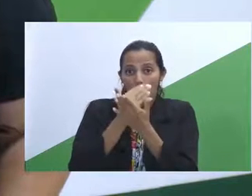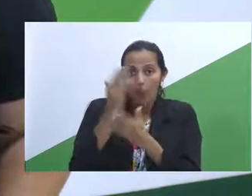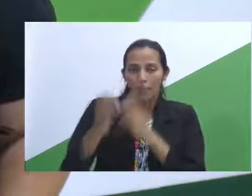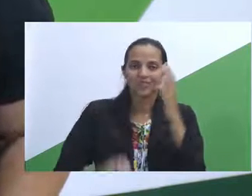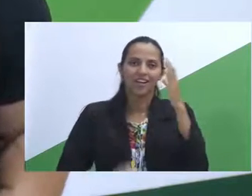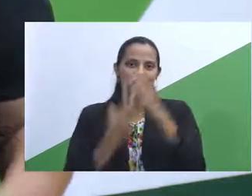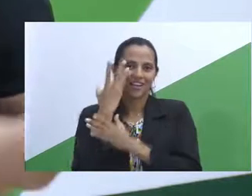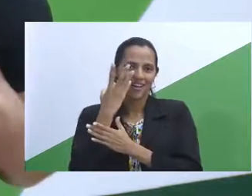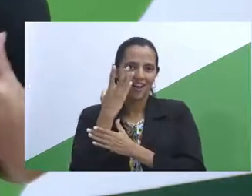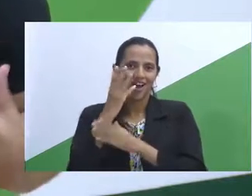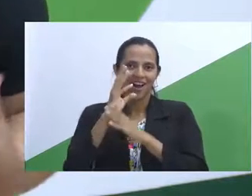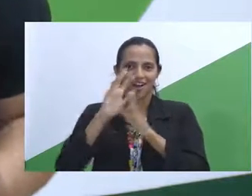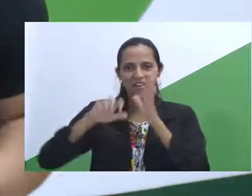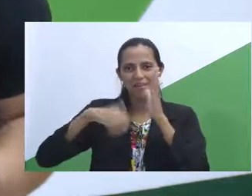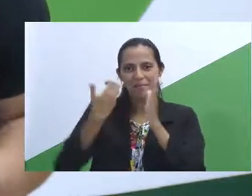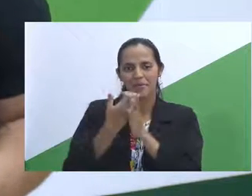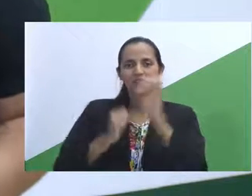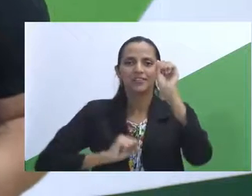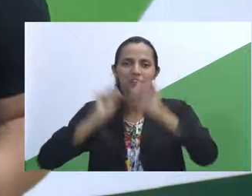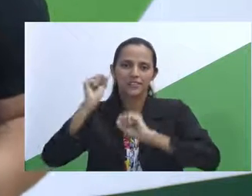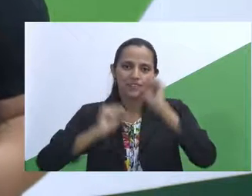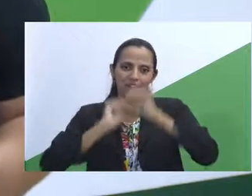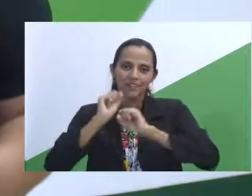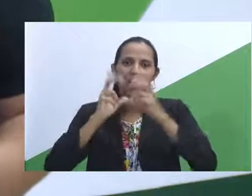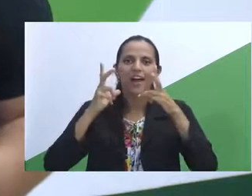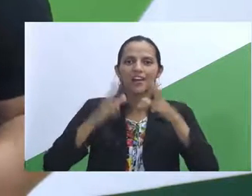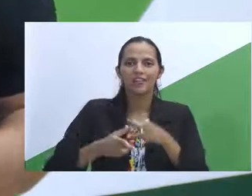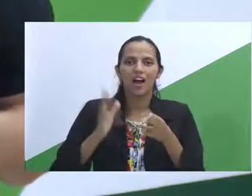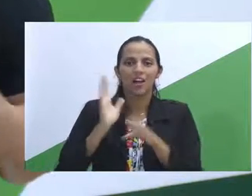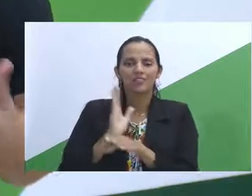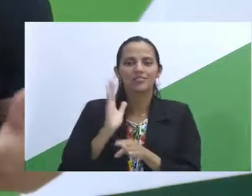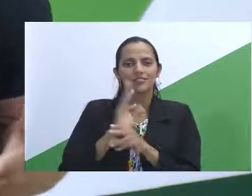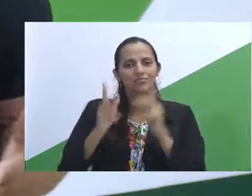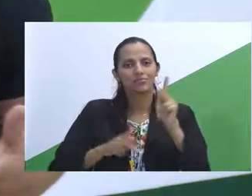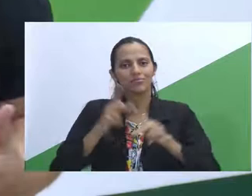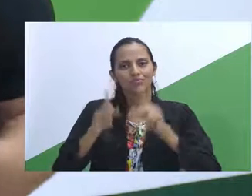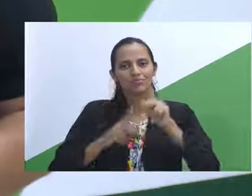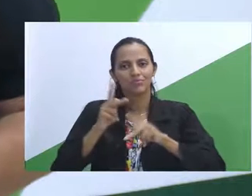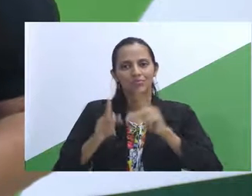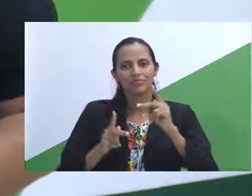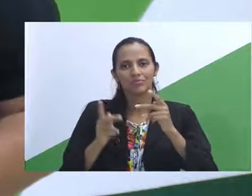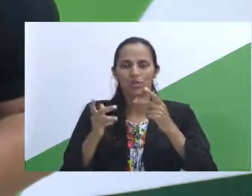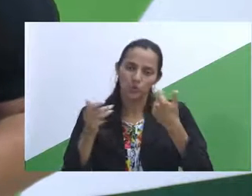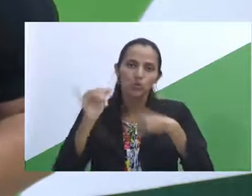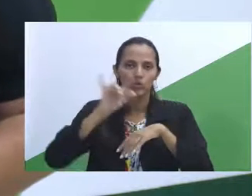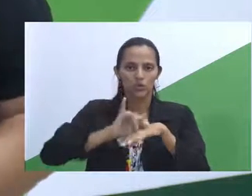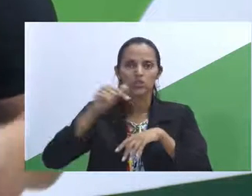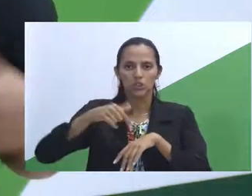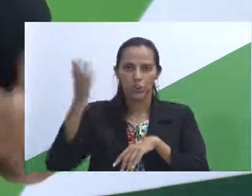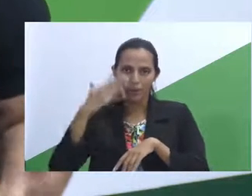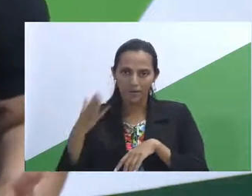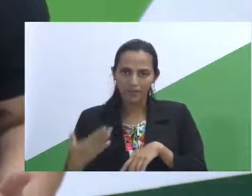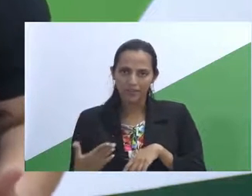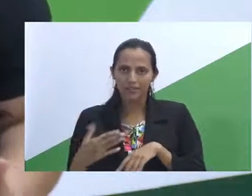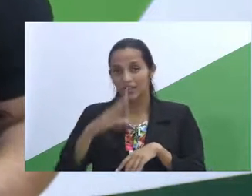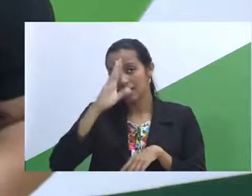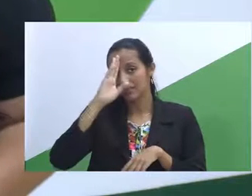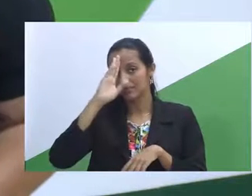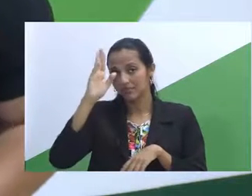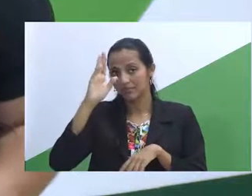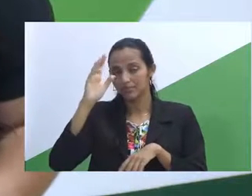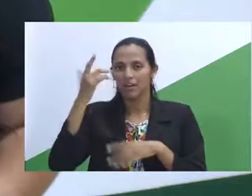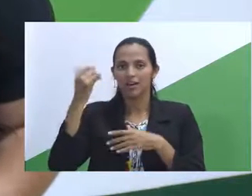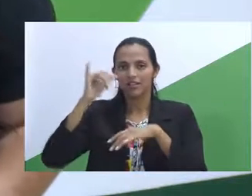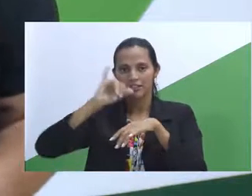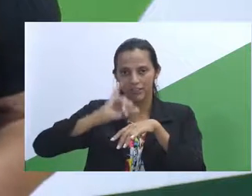começar realmente a melhorar, então, as condições aí, né? Principalmente da capital, então, do Brasil e as principais, então, cidades